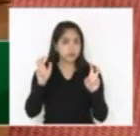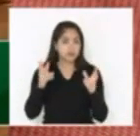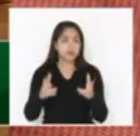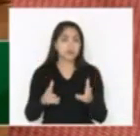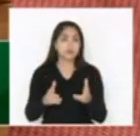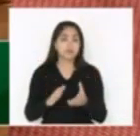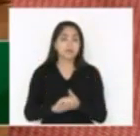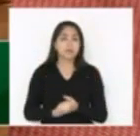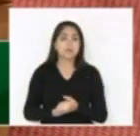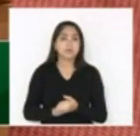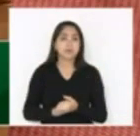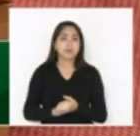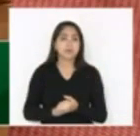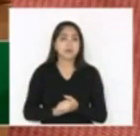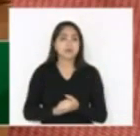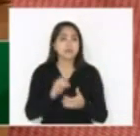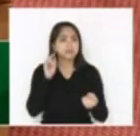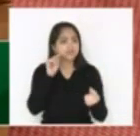pronunciamento que tem sentido.